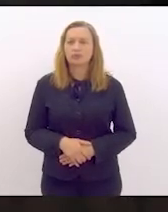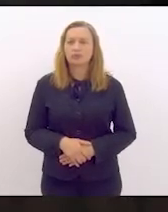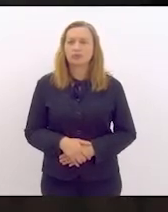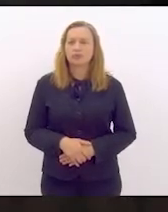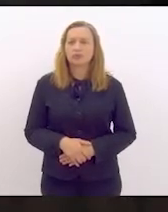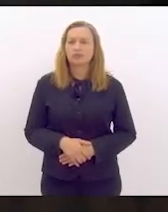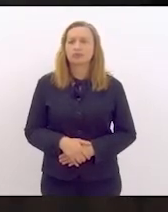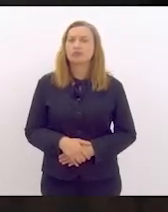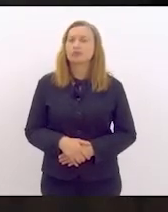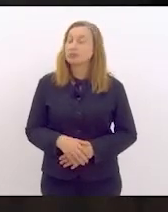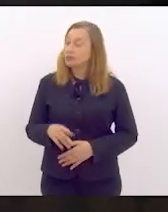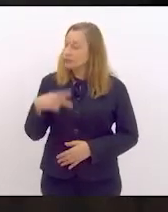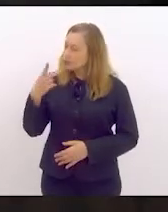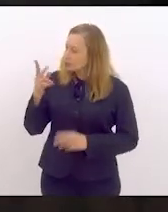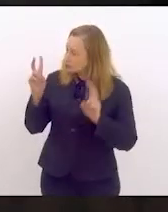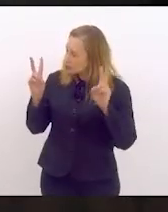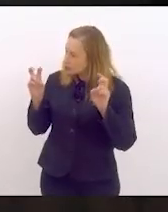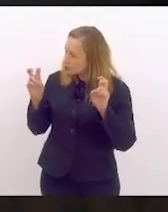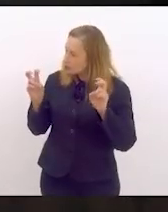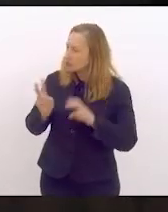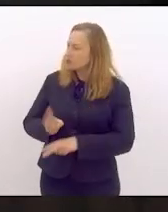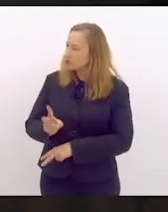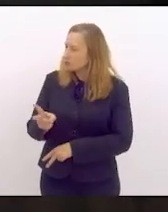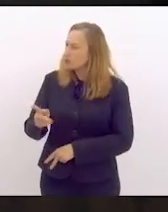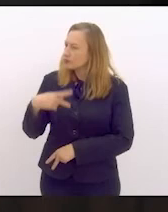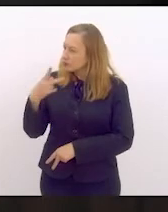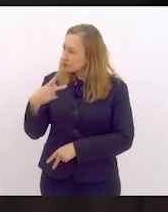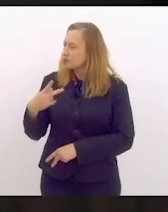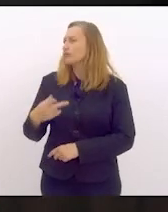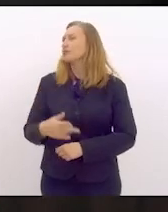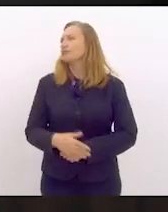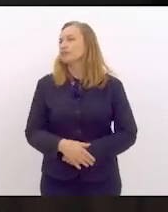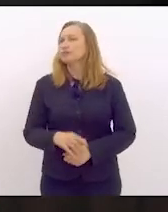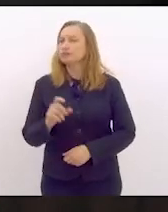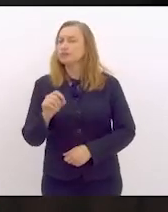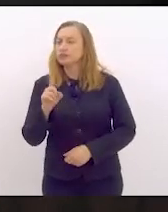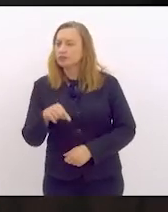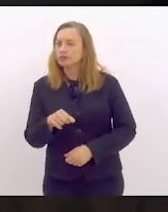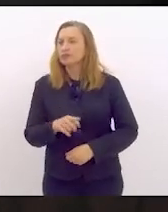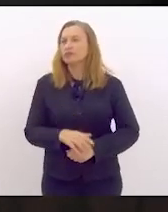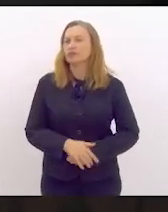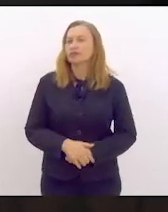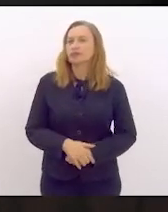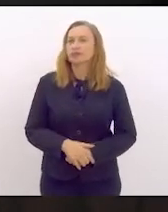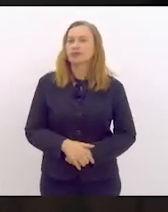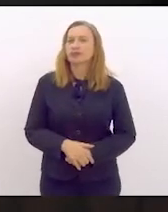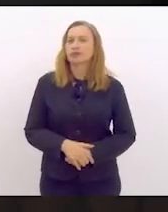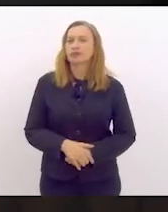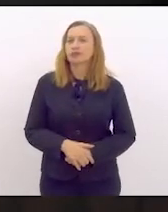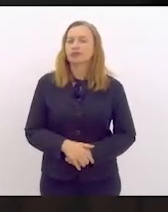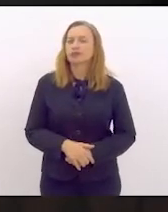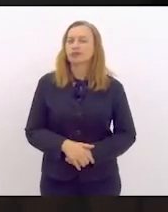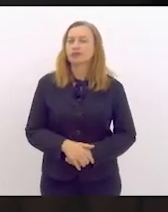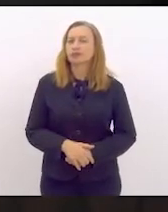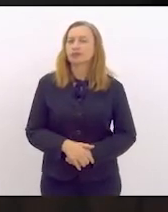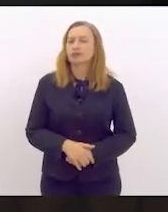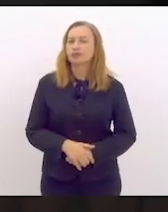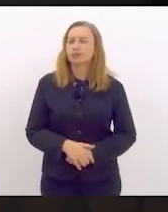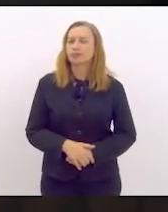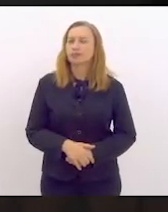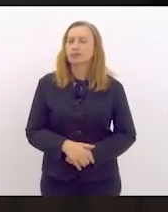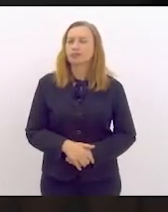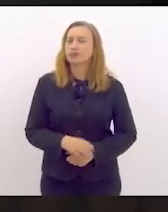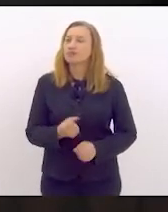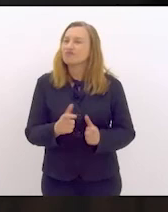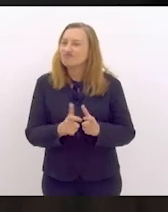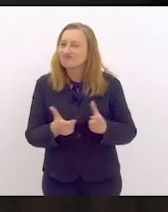Vossa Excelência tocou num assunto que a gente sempre tem comentado, que é a questão do número